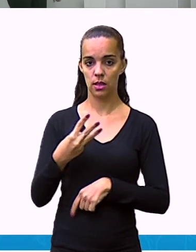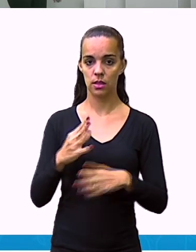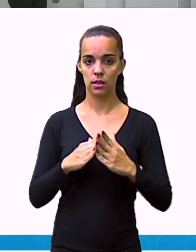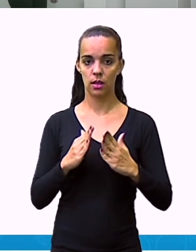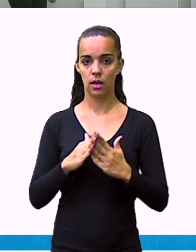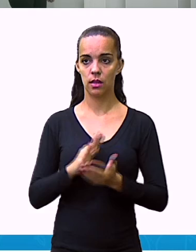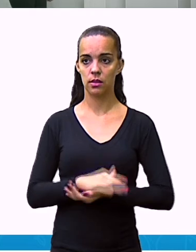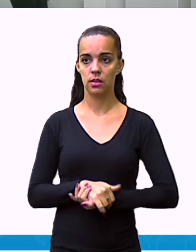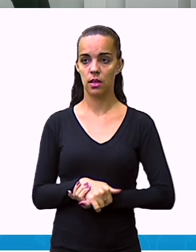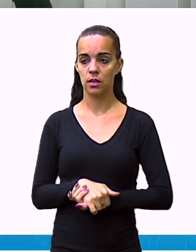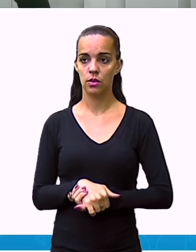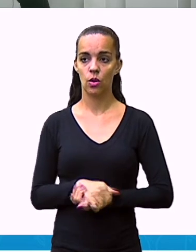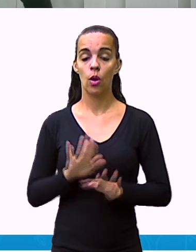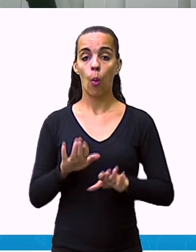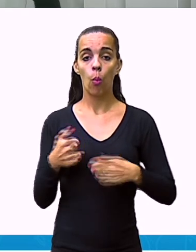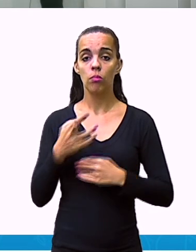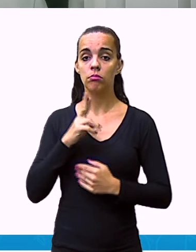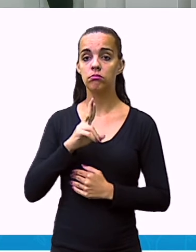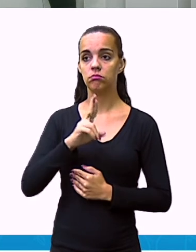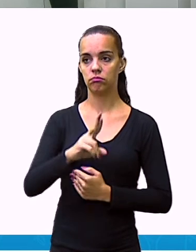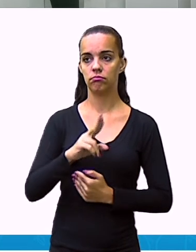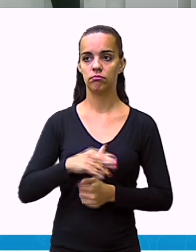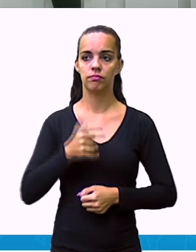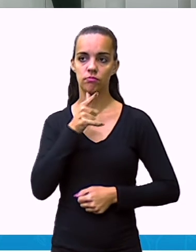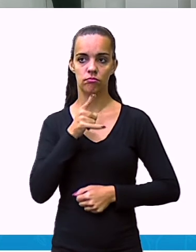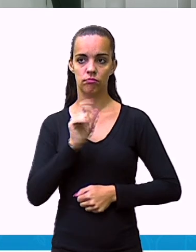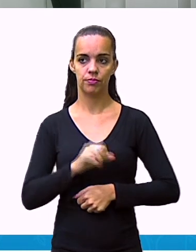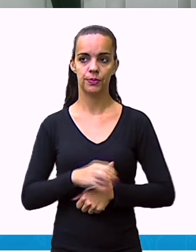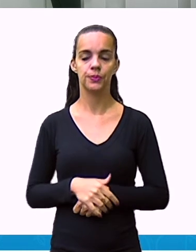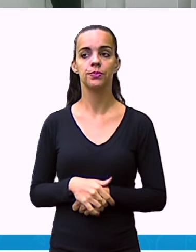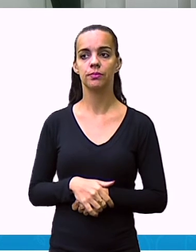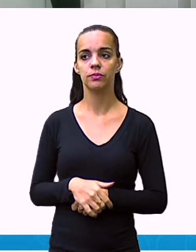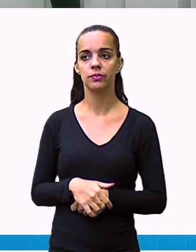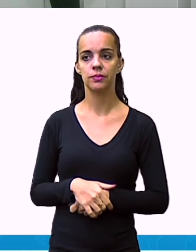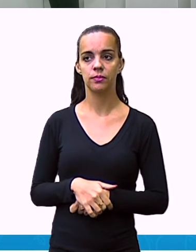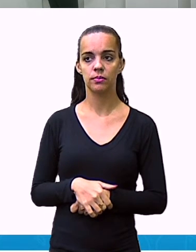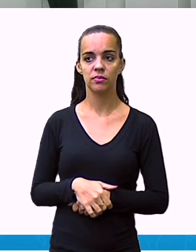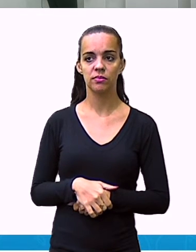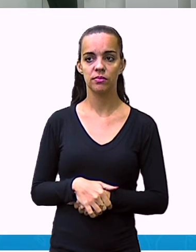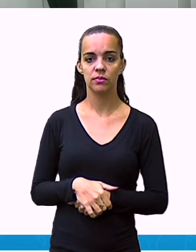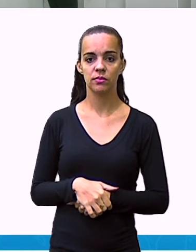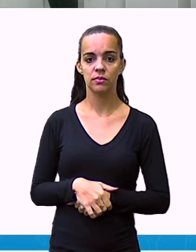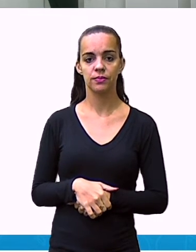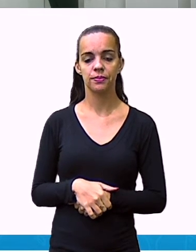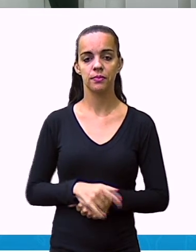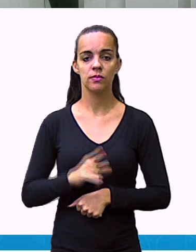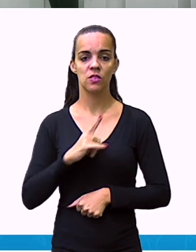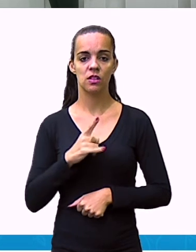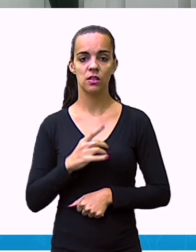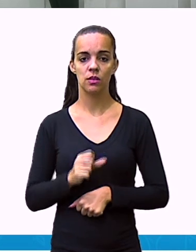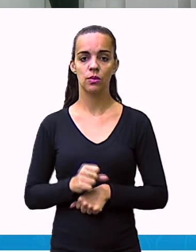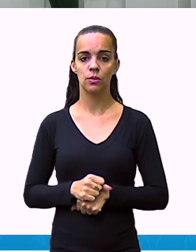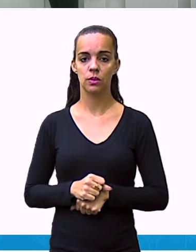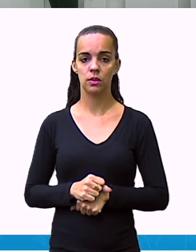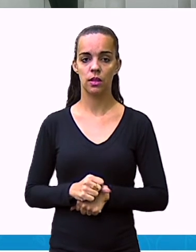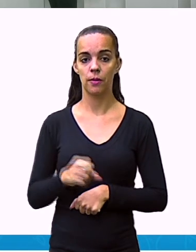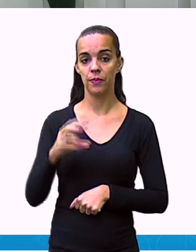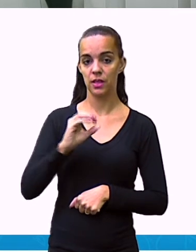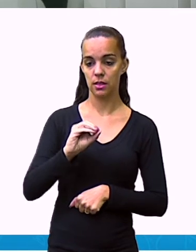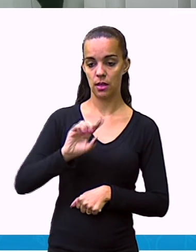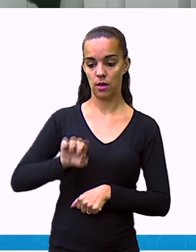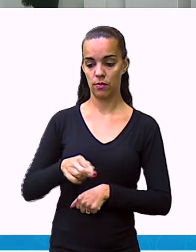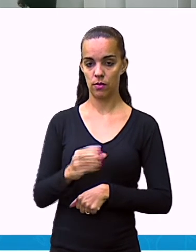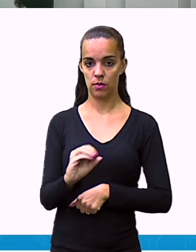horas então qual o resultado aqui que eu encontrei transformando em gramas eu encontrei aqui